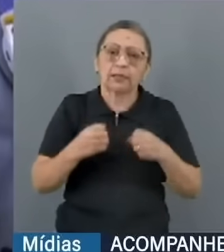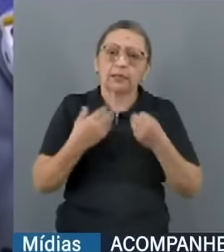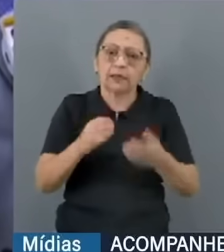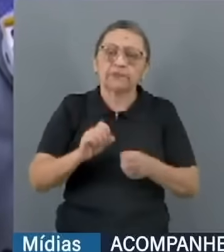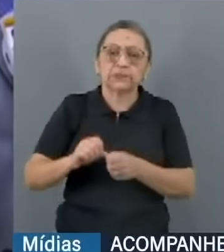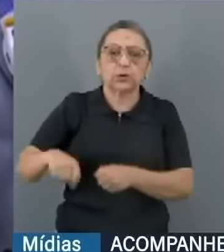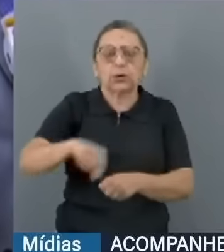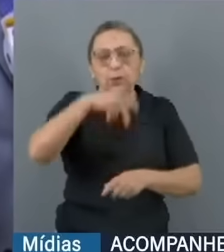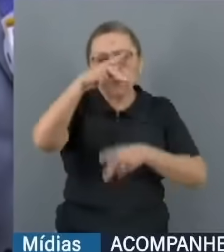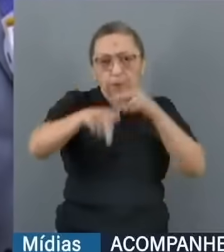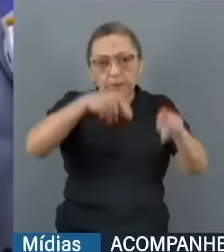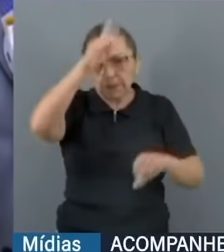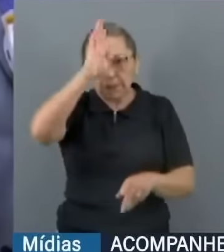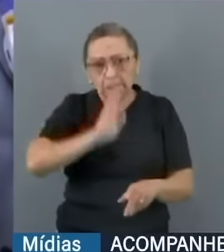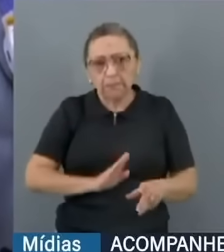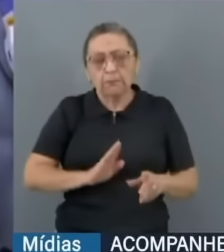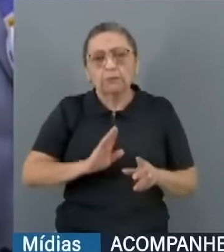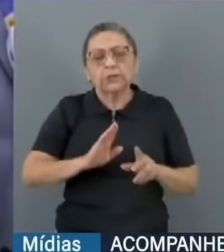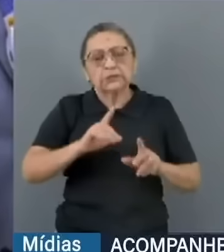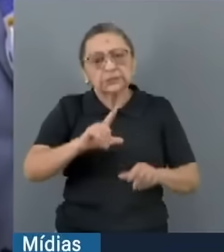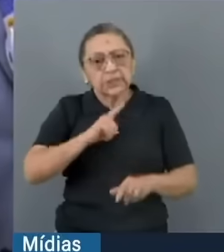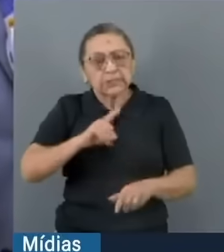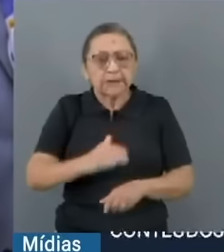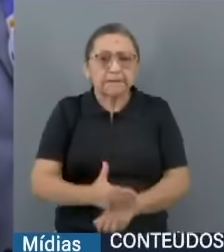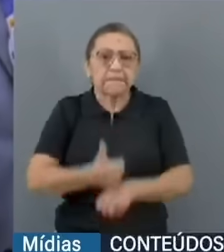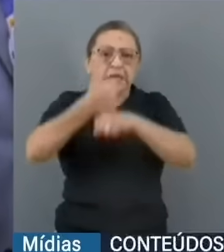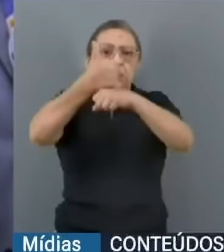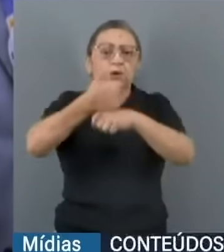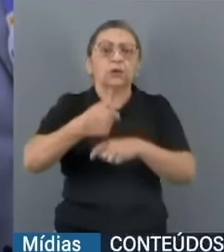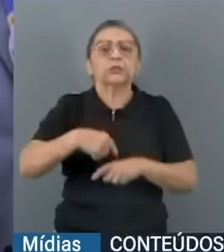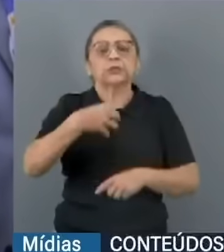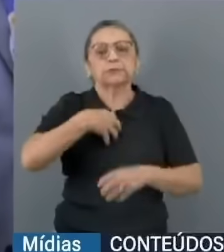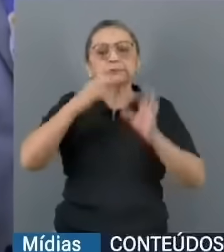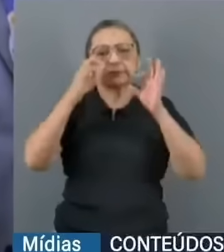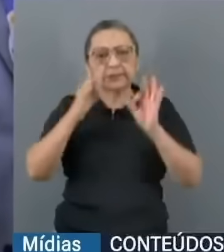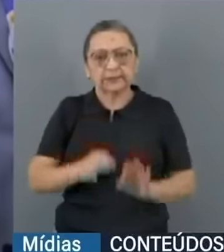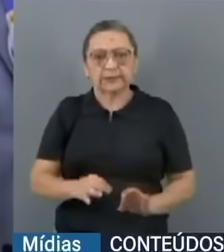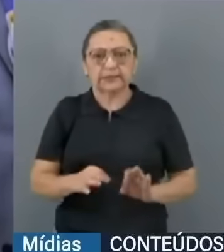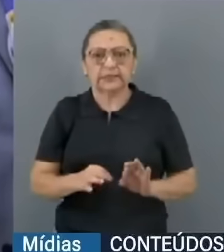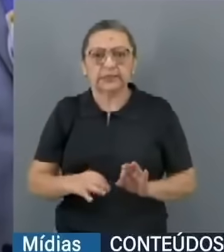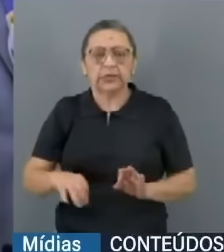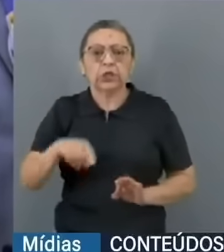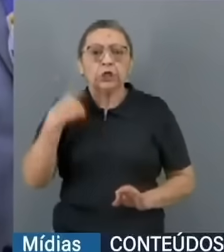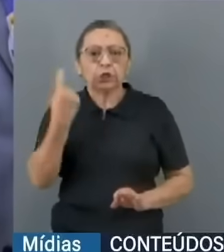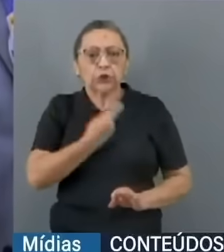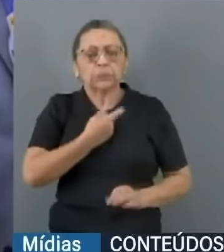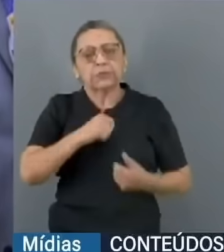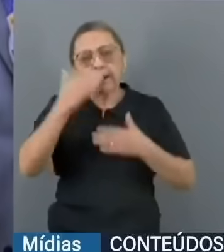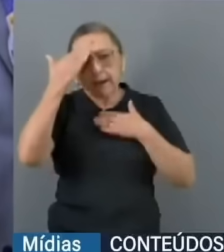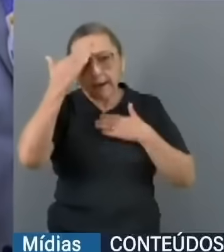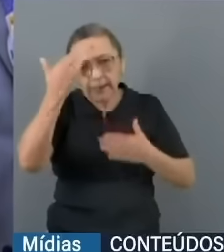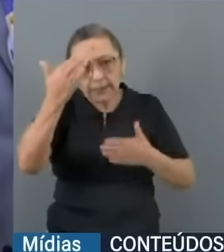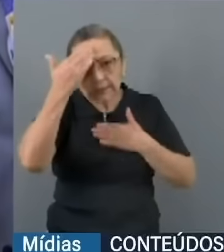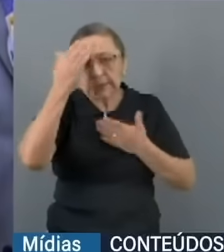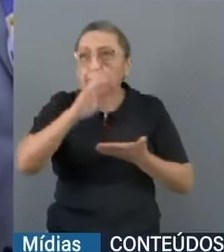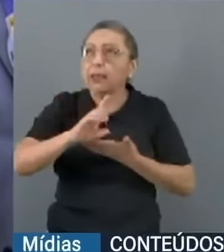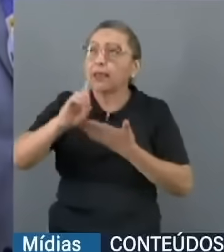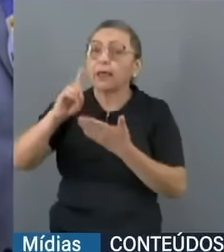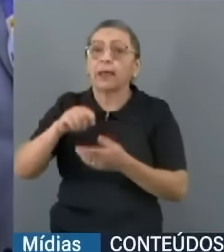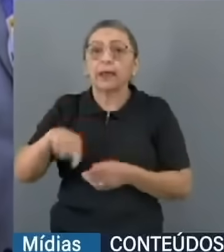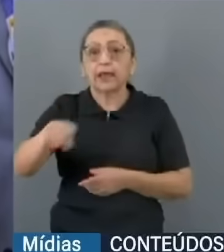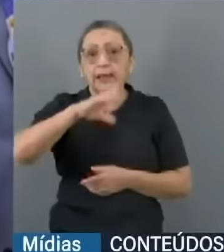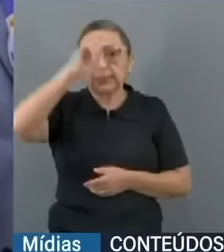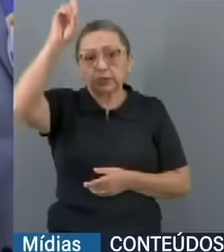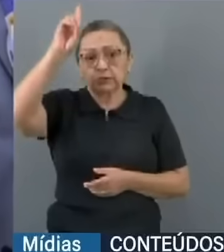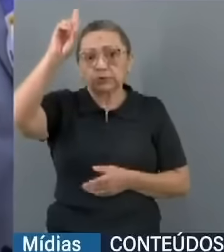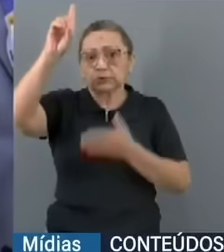com que o povo brasileiro viva melhor. Eu tenho certeza que nós temos que agradecer a Deus, Benedita da Silva,